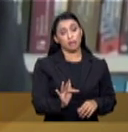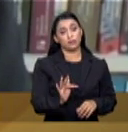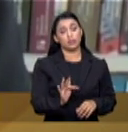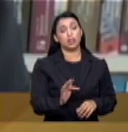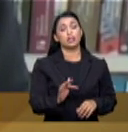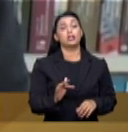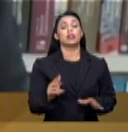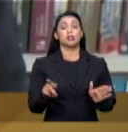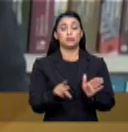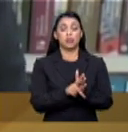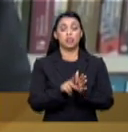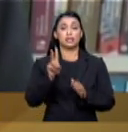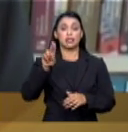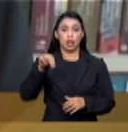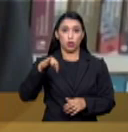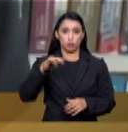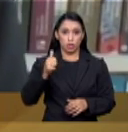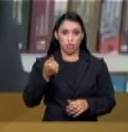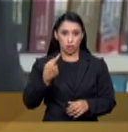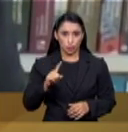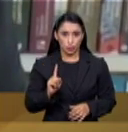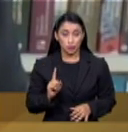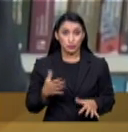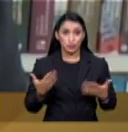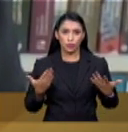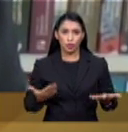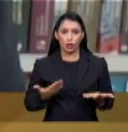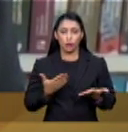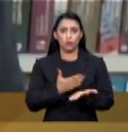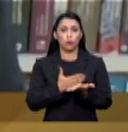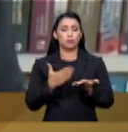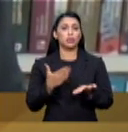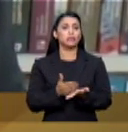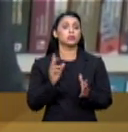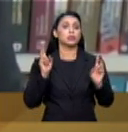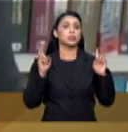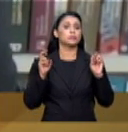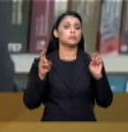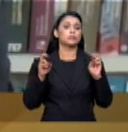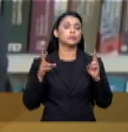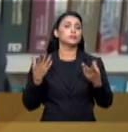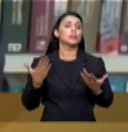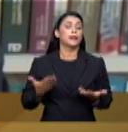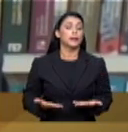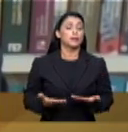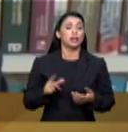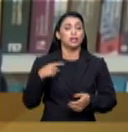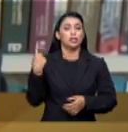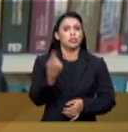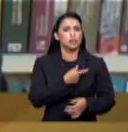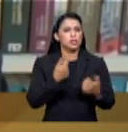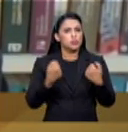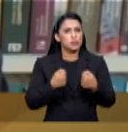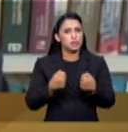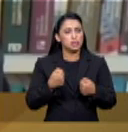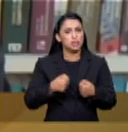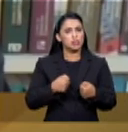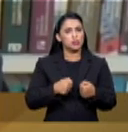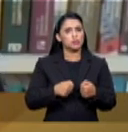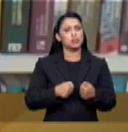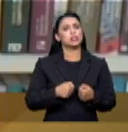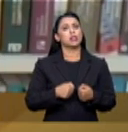União. O primeiro argumento, Excelência, diz respeito à necessidade de nós conferirmos uma